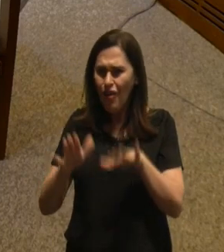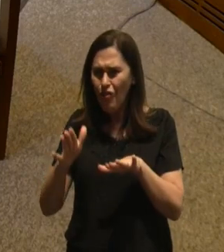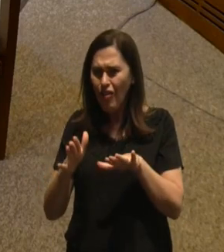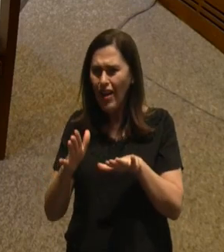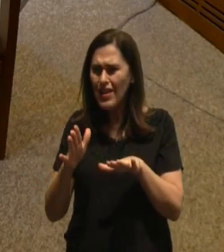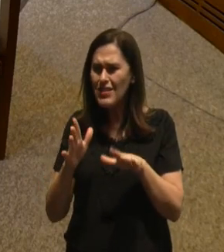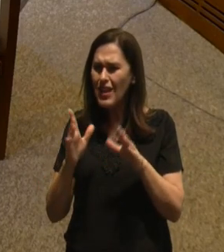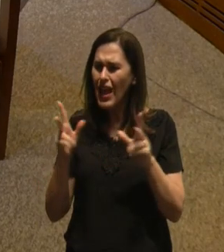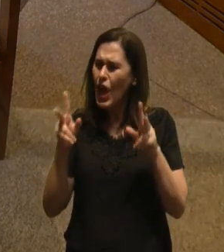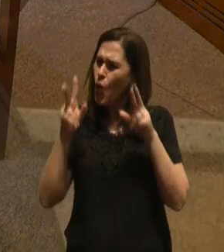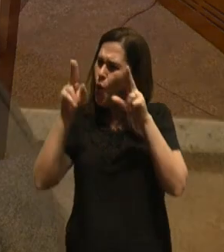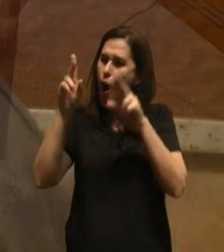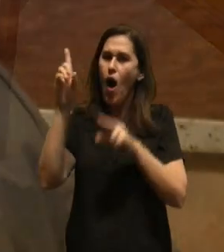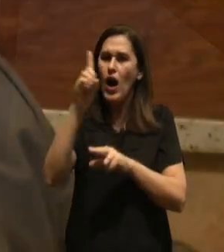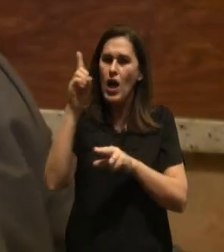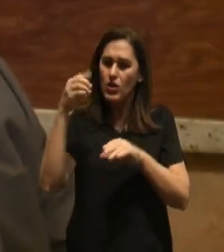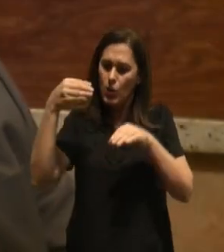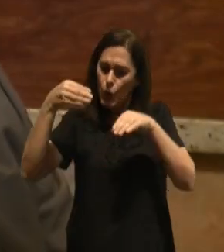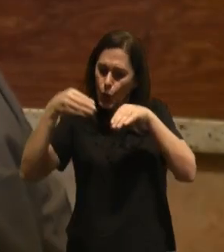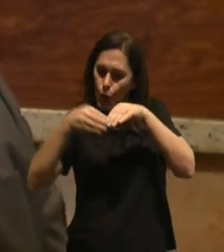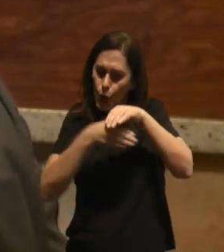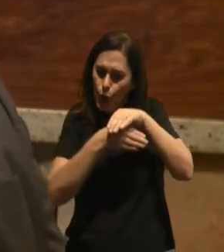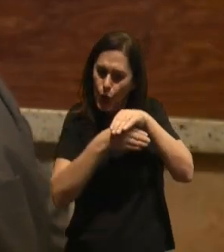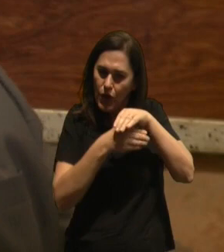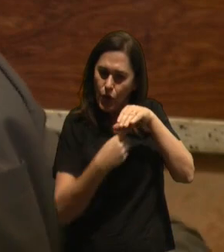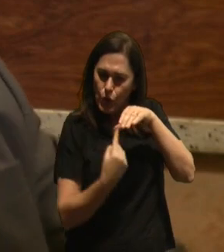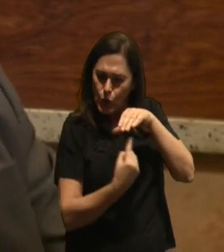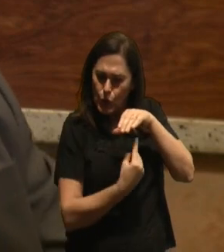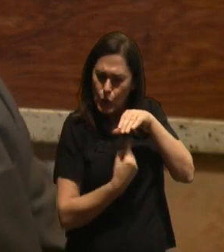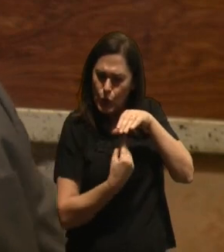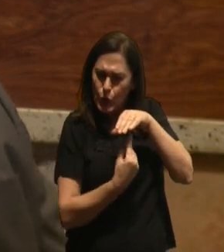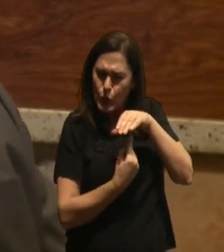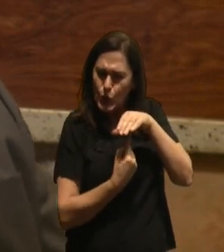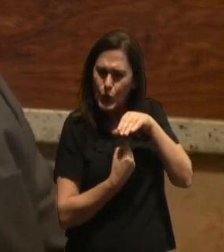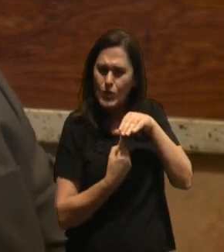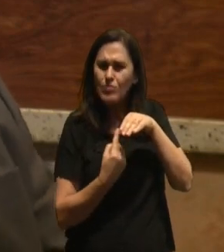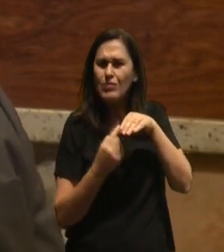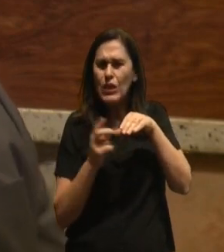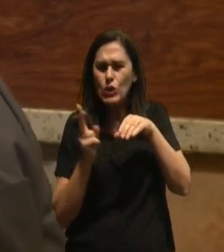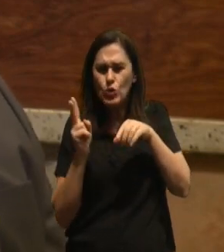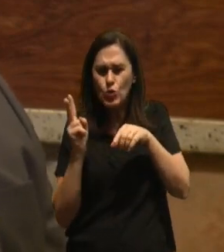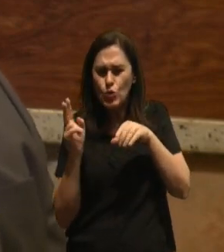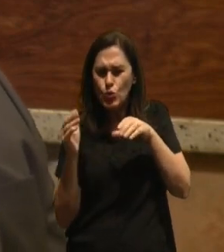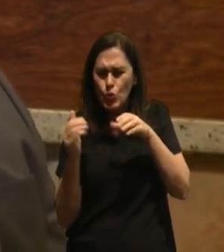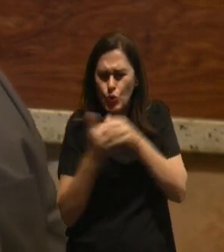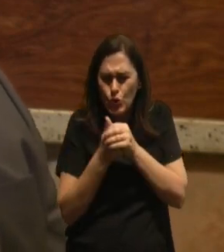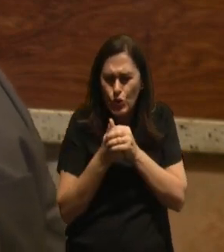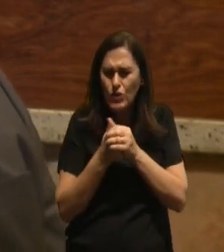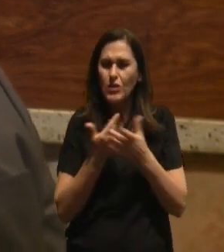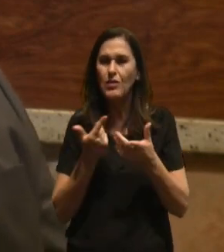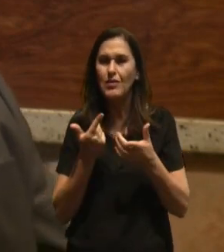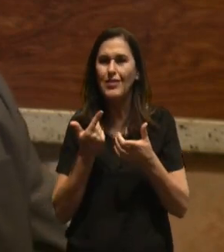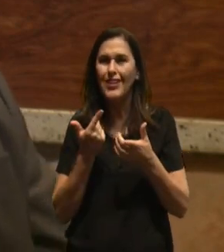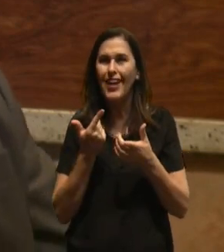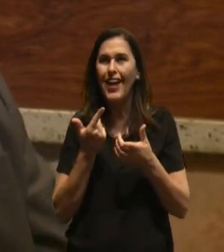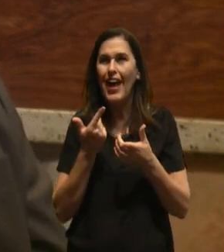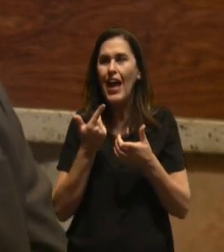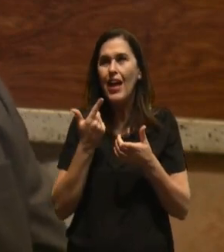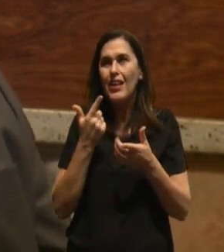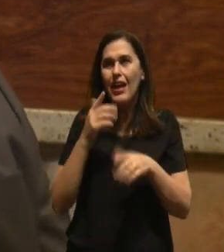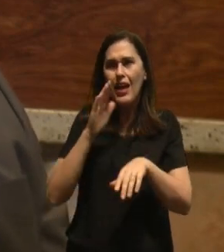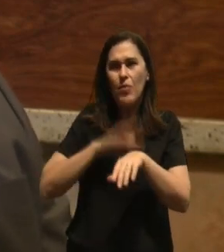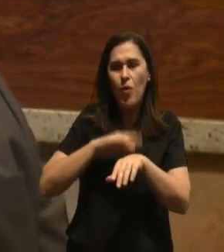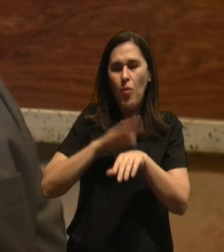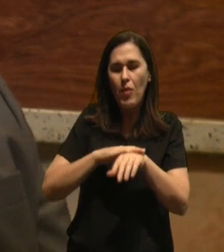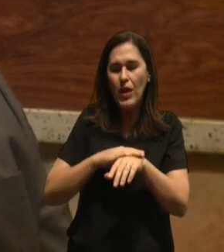Davi encontrava-se quando ele compôs este lindo salmo, este lindo hino. E aquela fase na minha